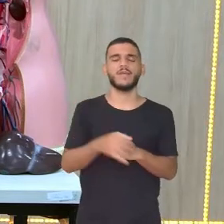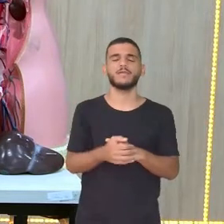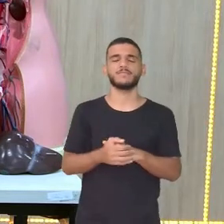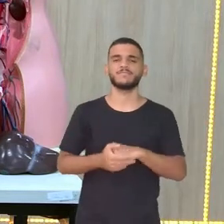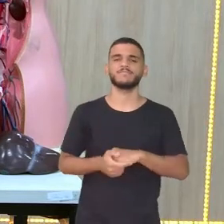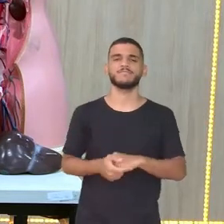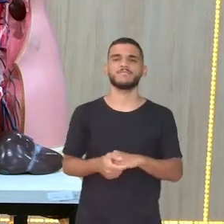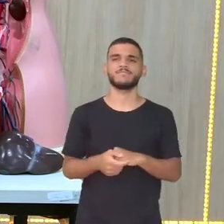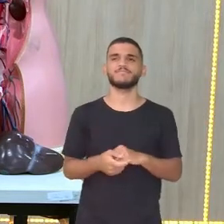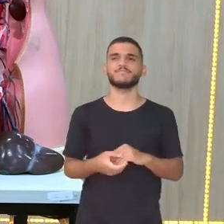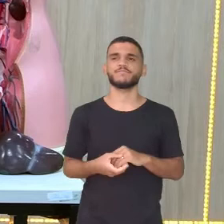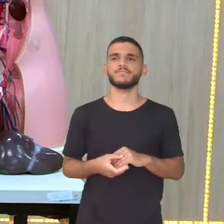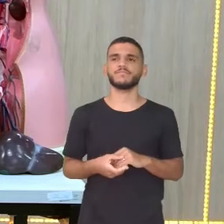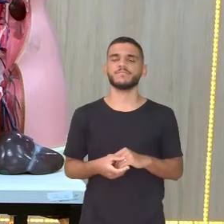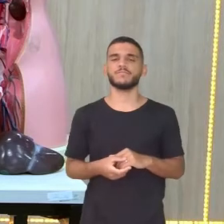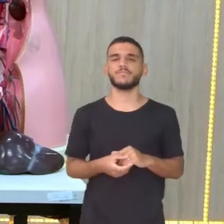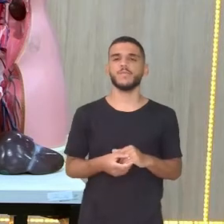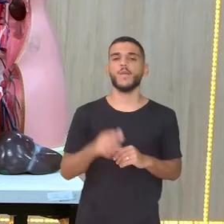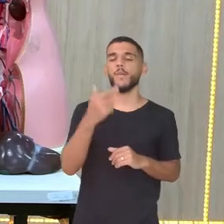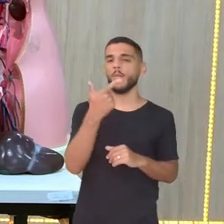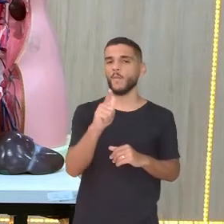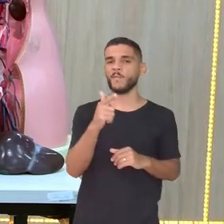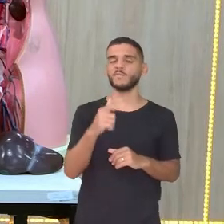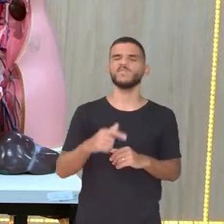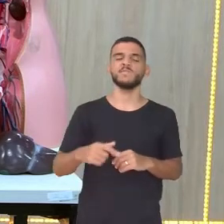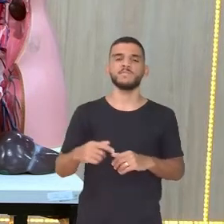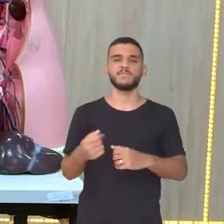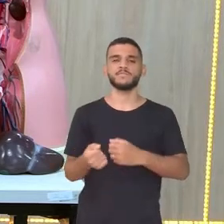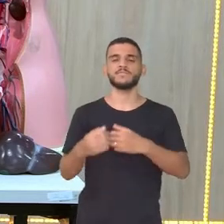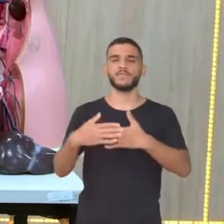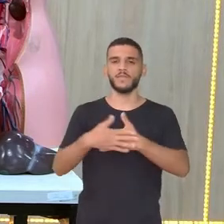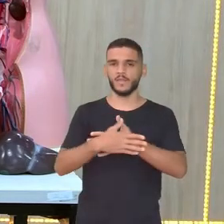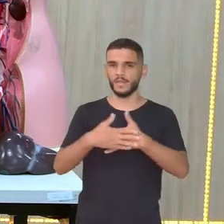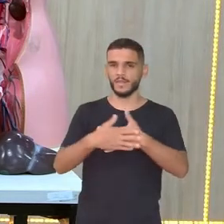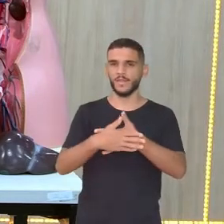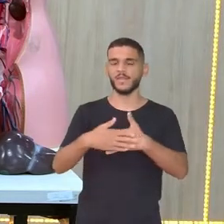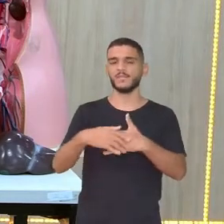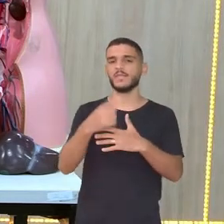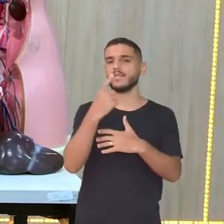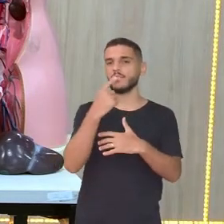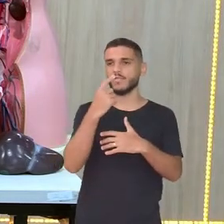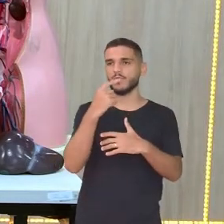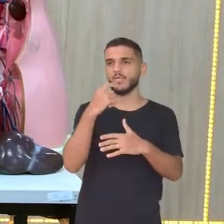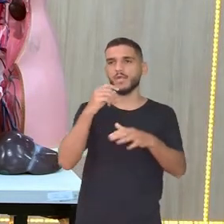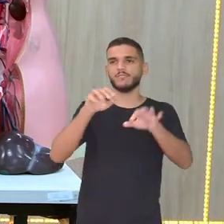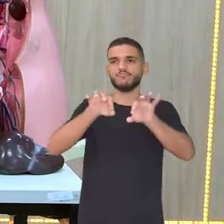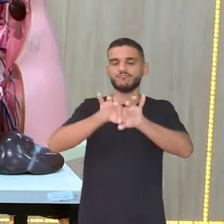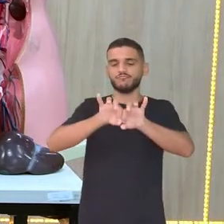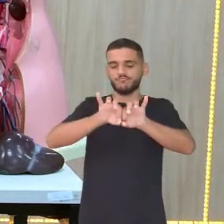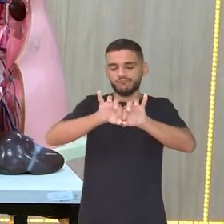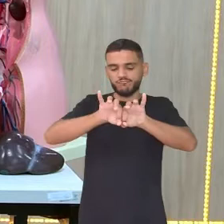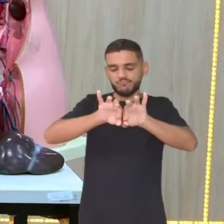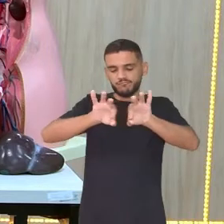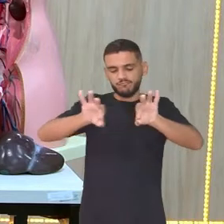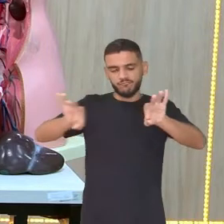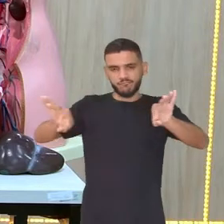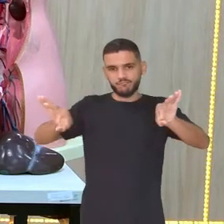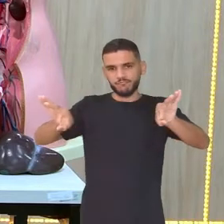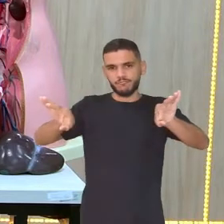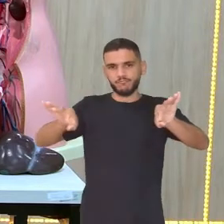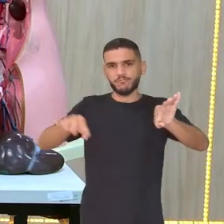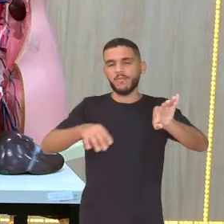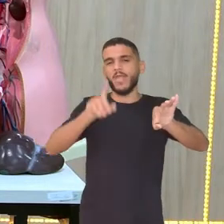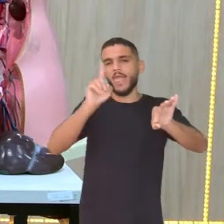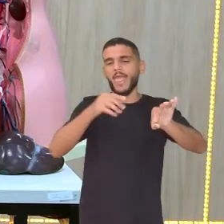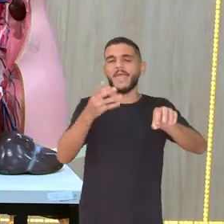infecção. Aí vem o tecido sanguíneo. Veja, o tecido sanguíneo, uma curiosidade, eu vou trazer daqui a pouco uma imagem